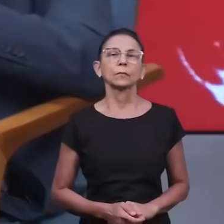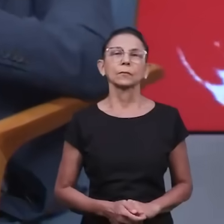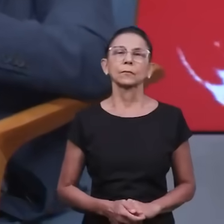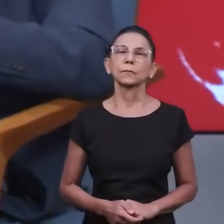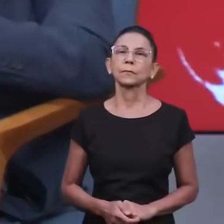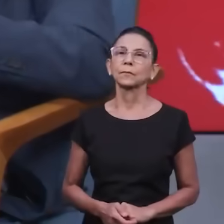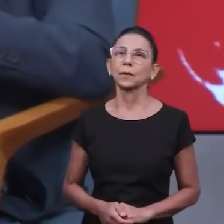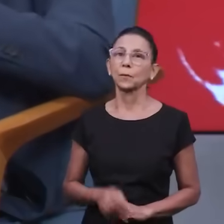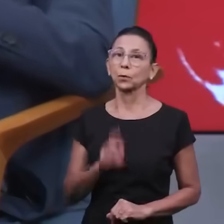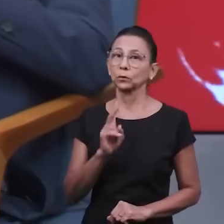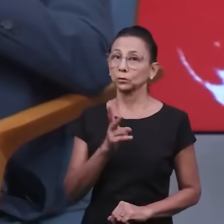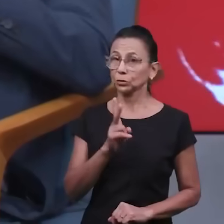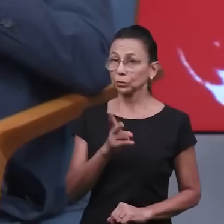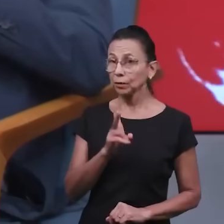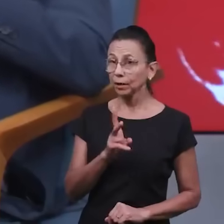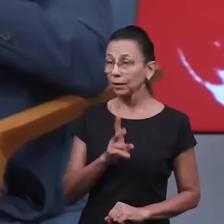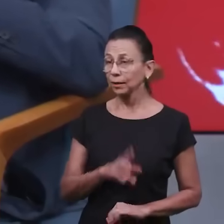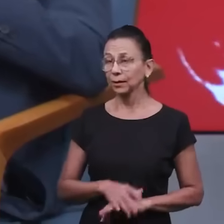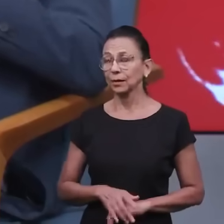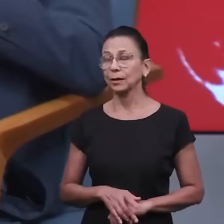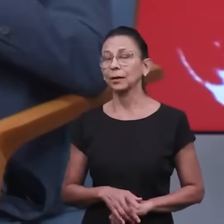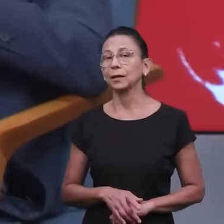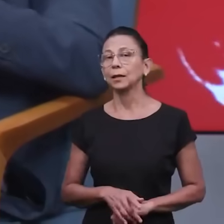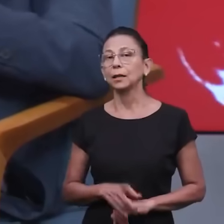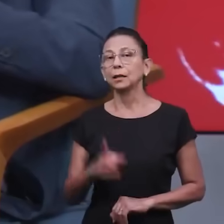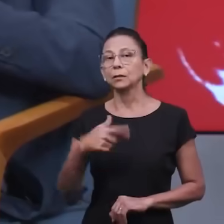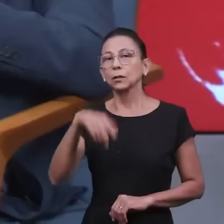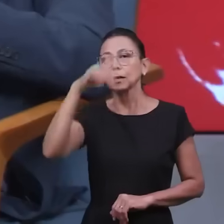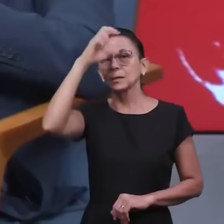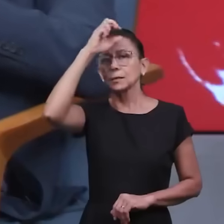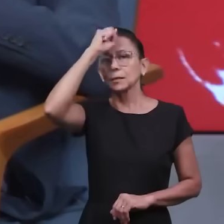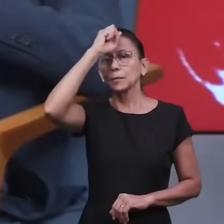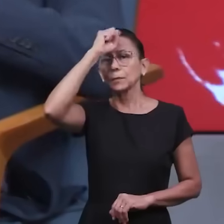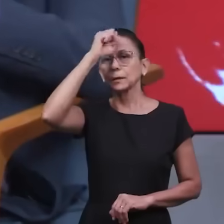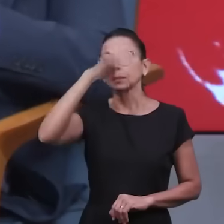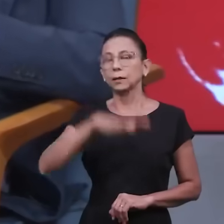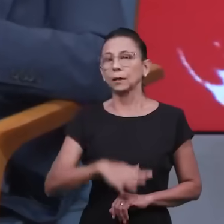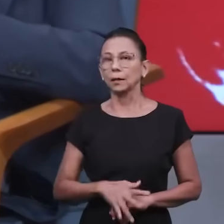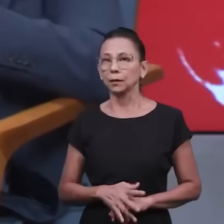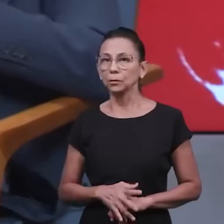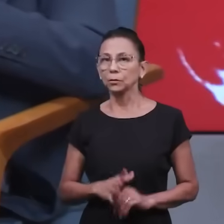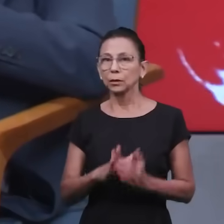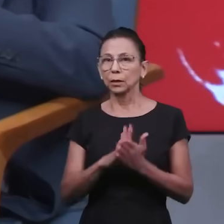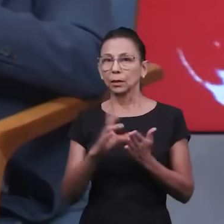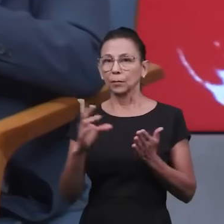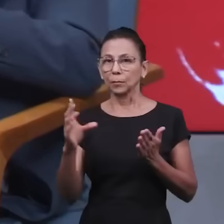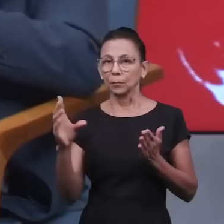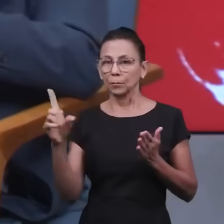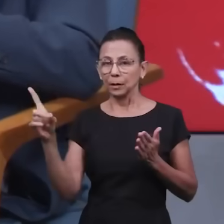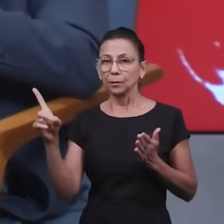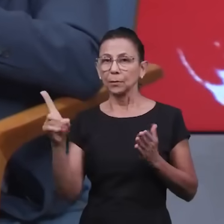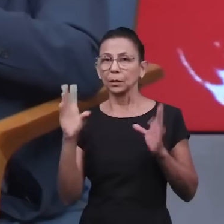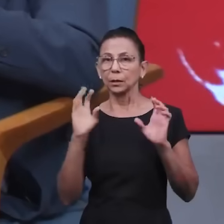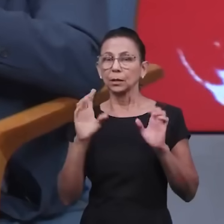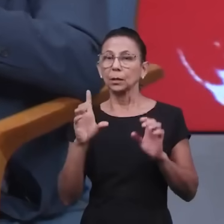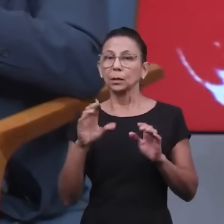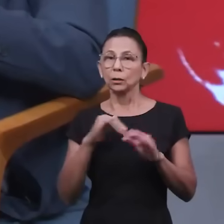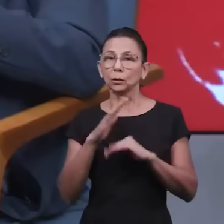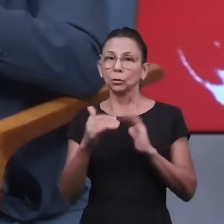estamos vivendo, nós estamos aprendendo dentro da Bíblia que tudo na palavra tem um